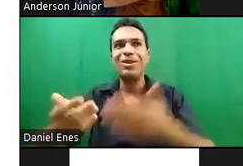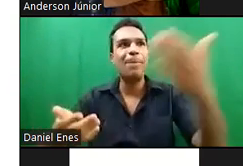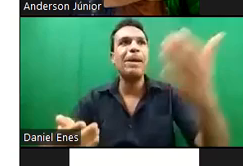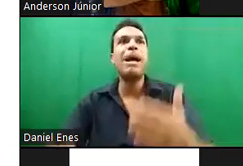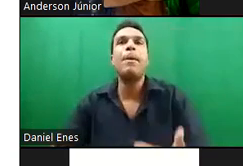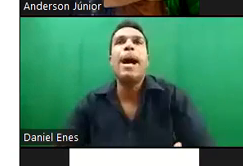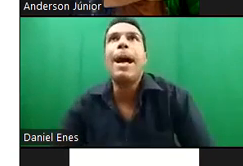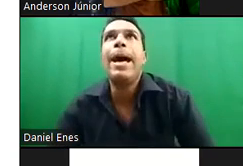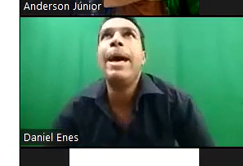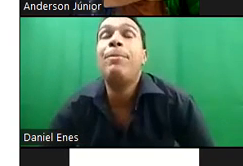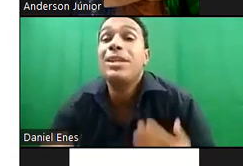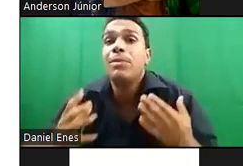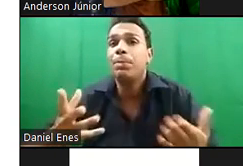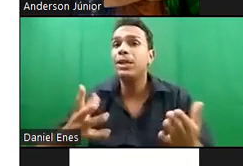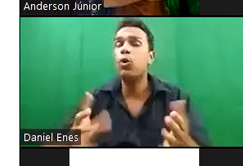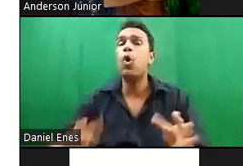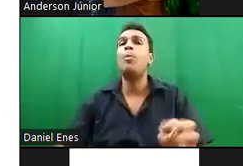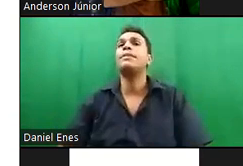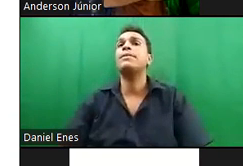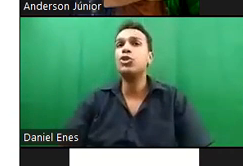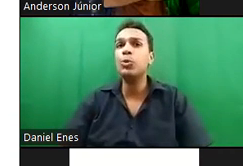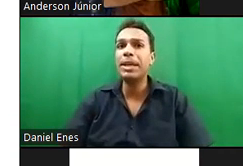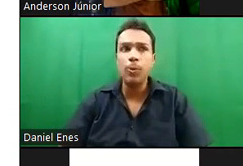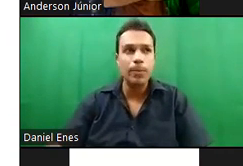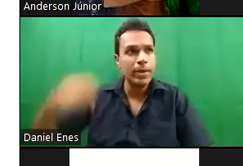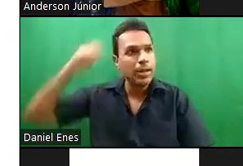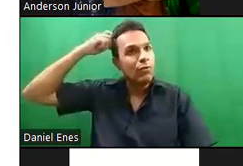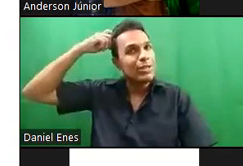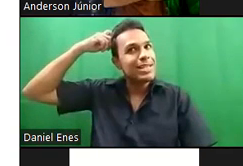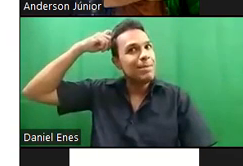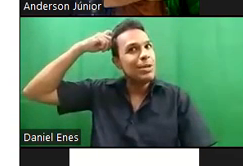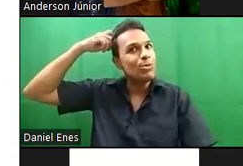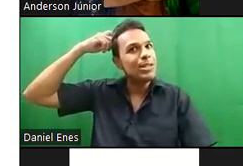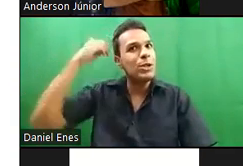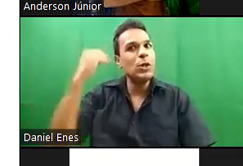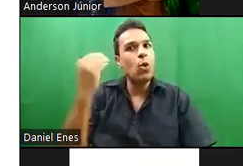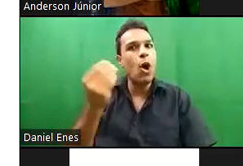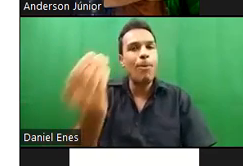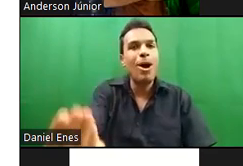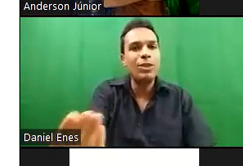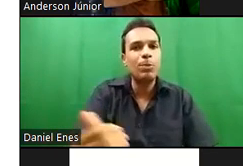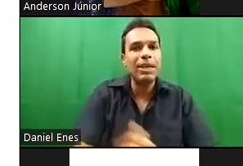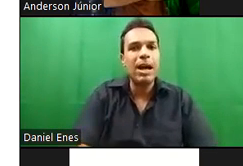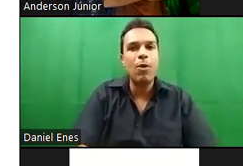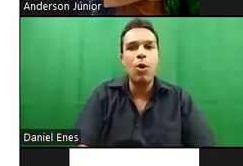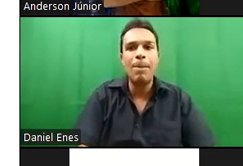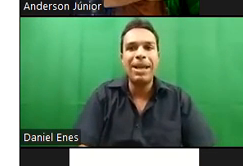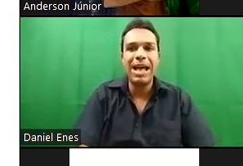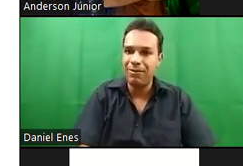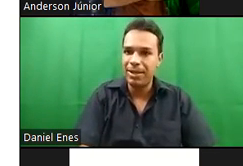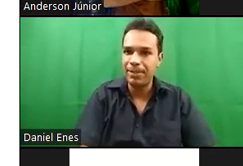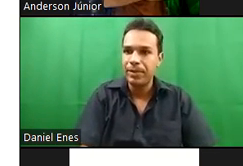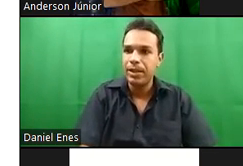outras. Por exemplo, pela incorporação de numeral. Vocês sabem como se incorpora numeral a